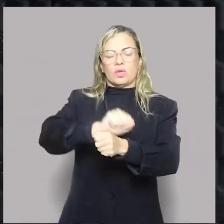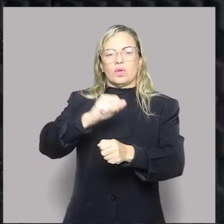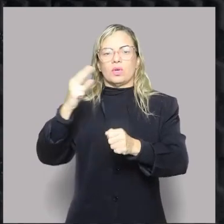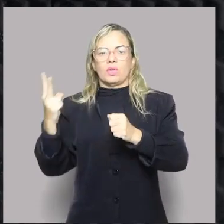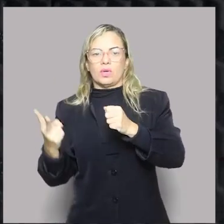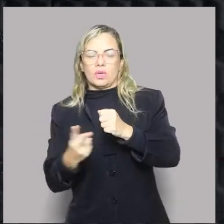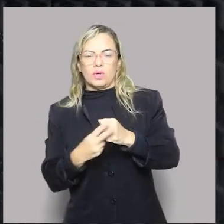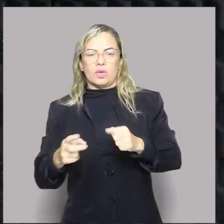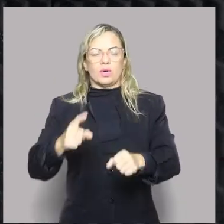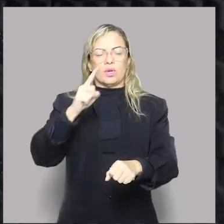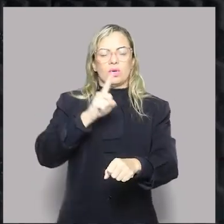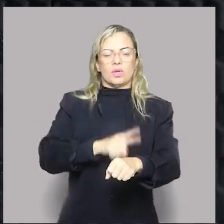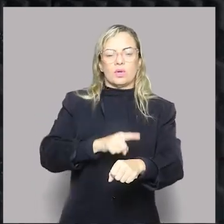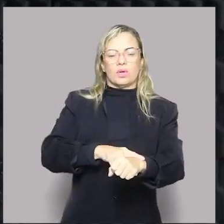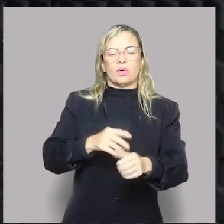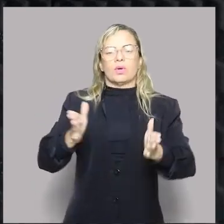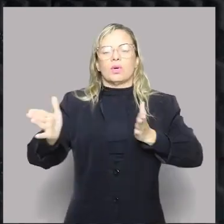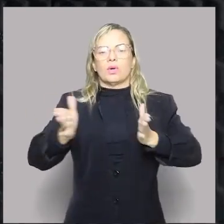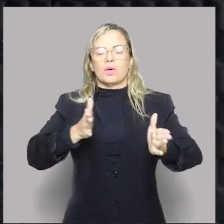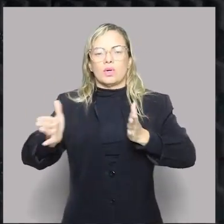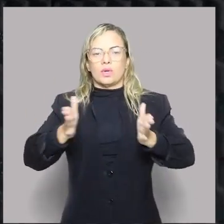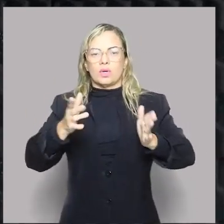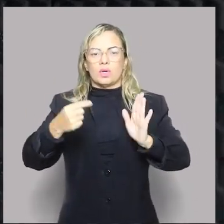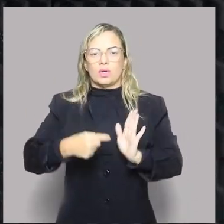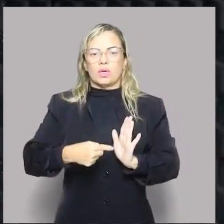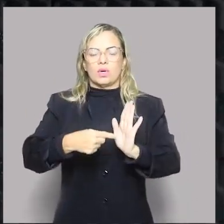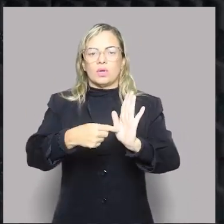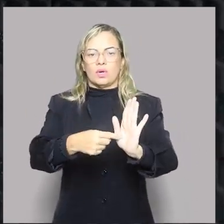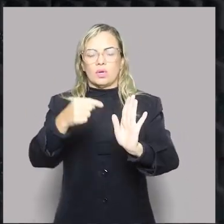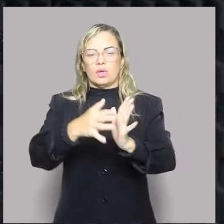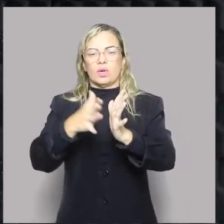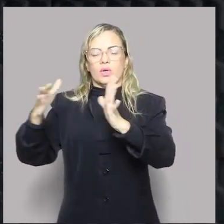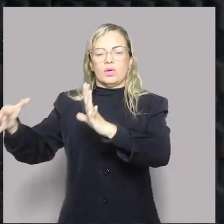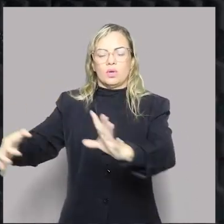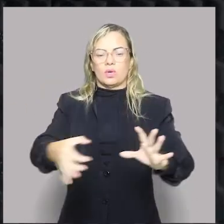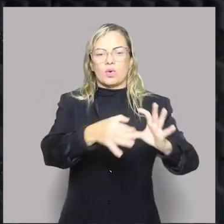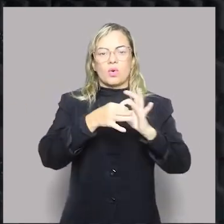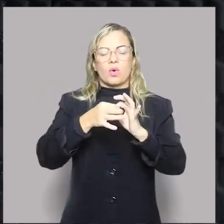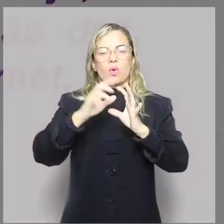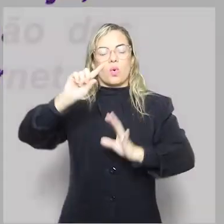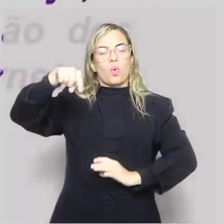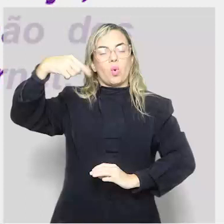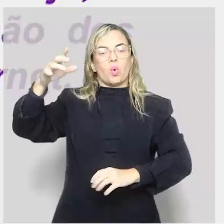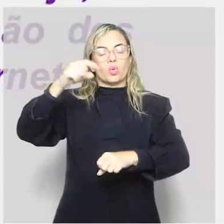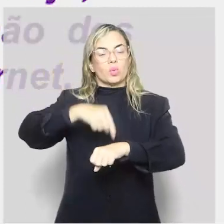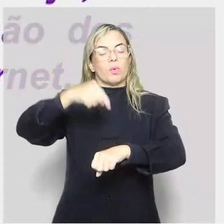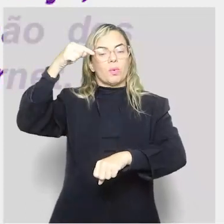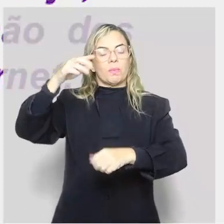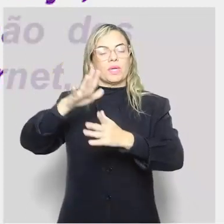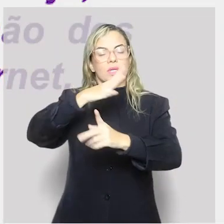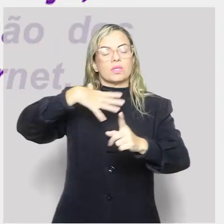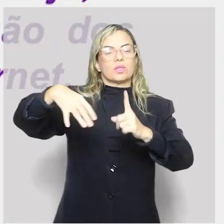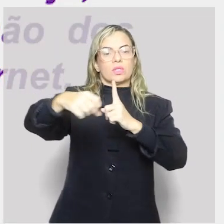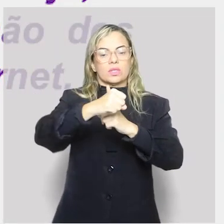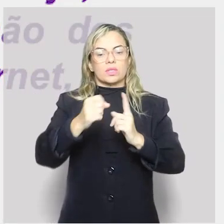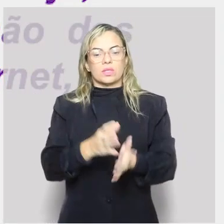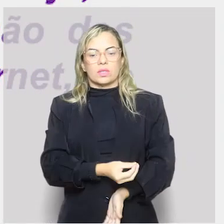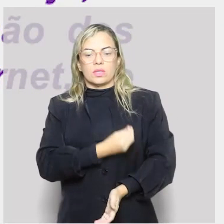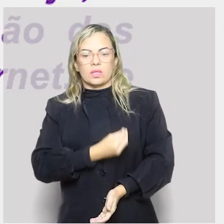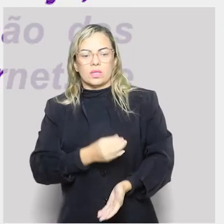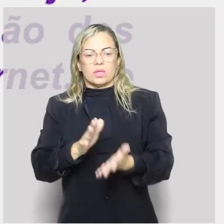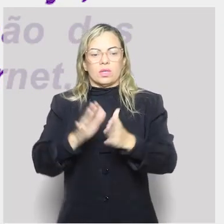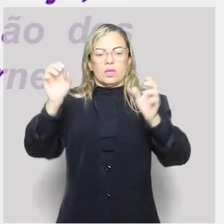né? Então, pertinente a esse contexto analítico, é preciso discutir que a desigualdade digital, como eu falei para vocês, que é a falta de inclusão